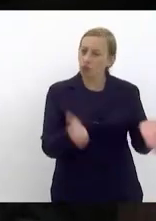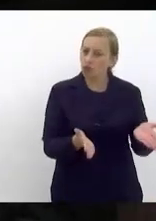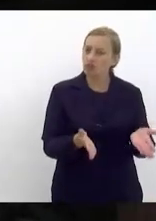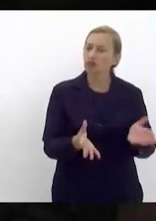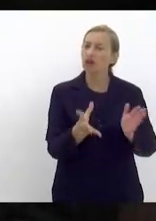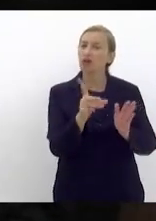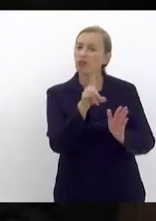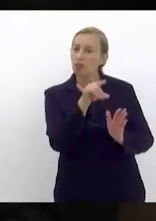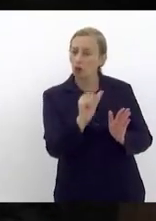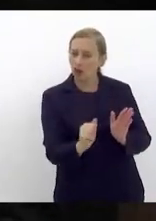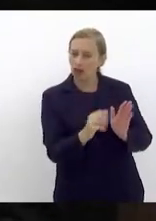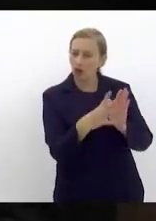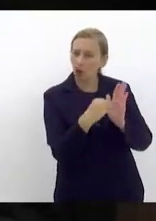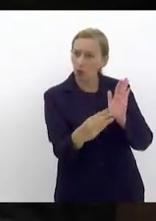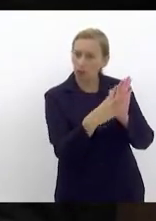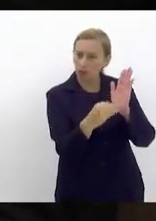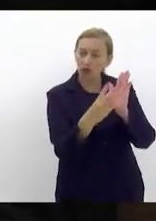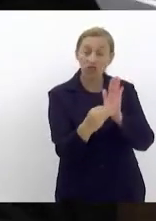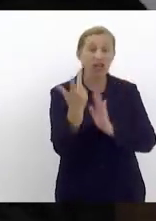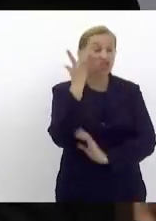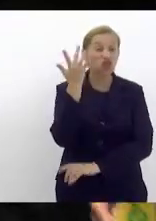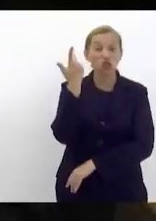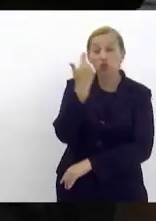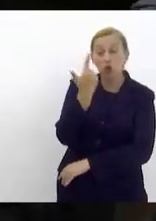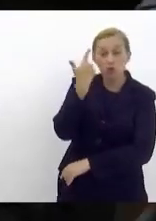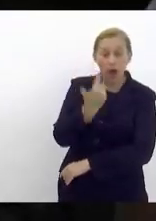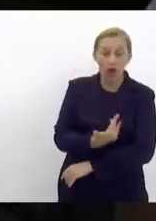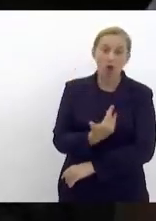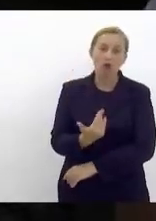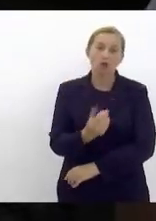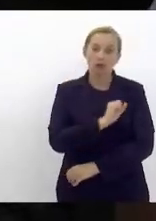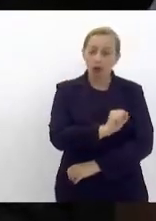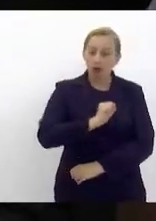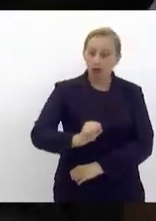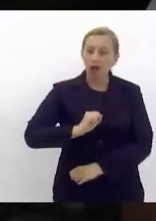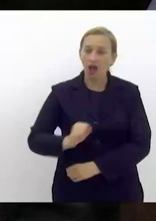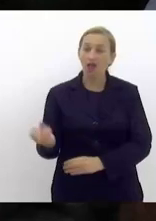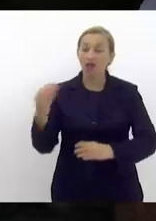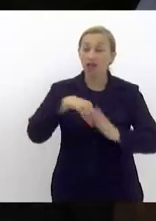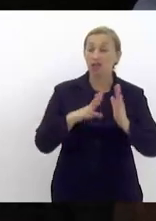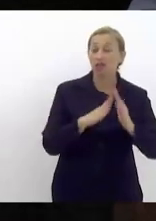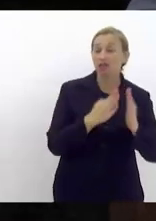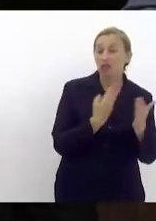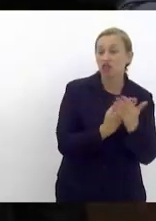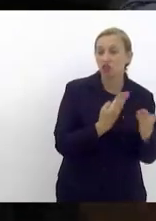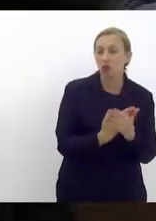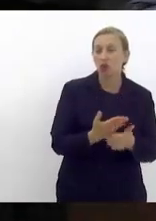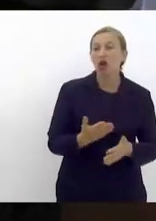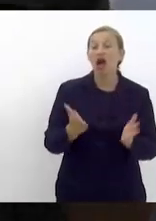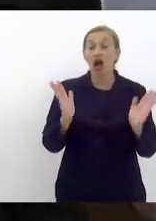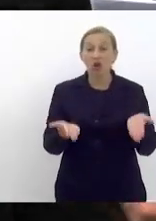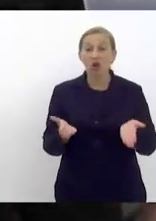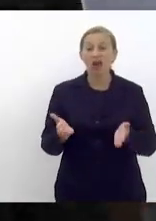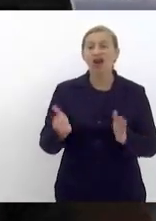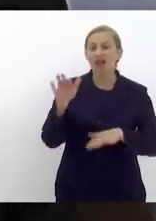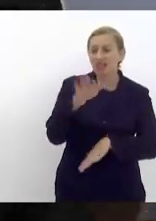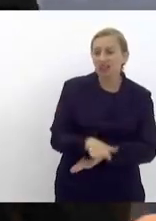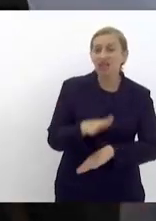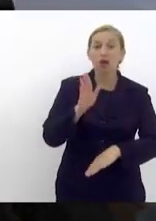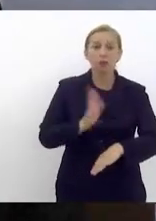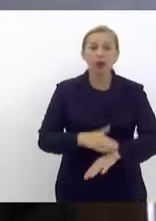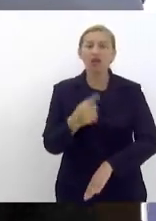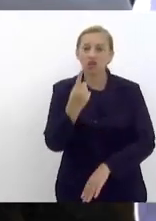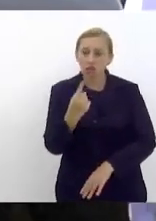acabar virando, né, normatizando isso em nosso país. Agora mesmo à tarde, mais um louco que precisava ser